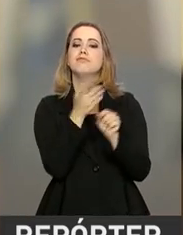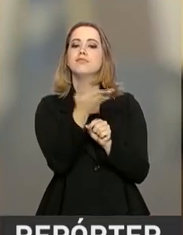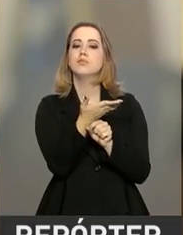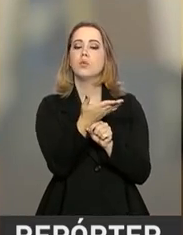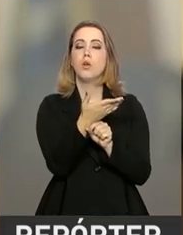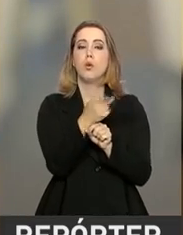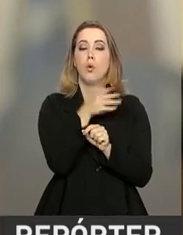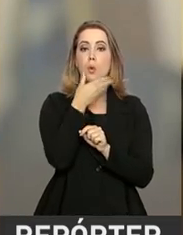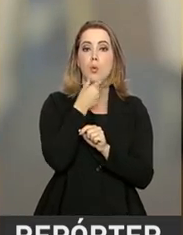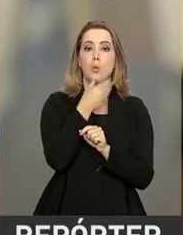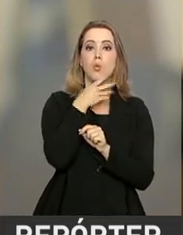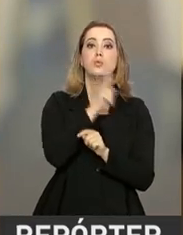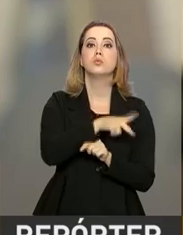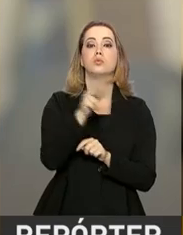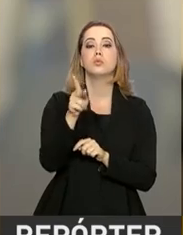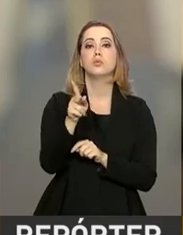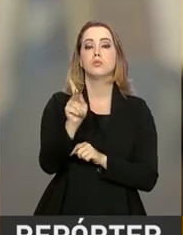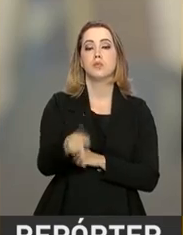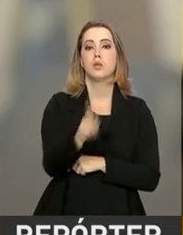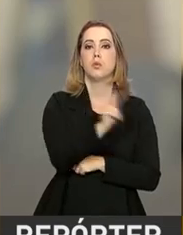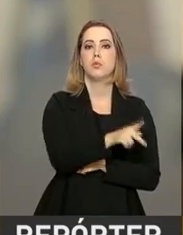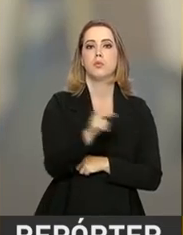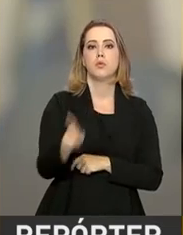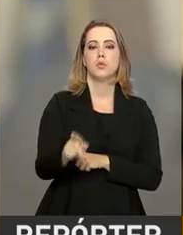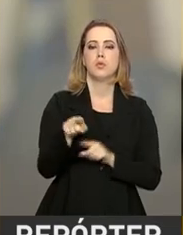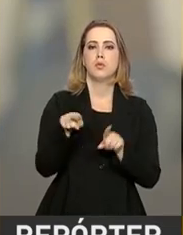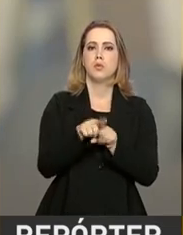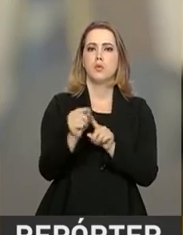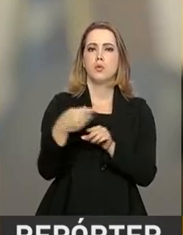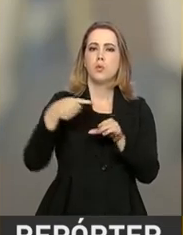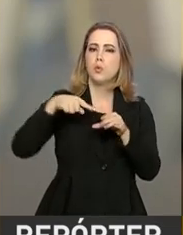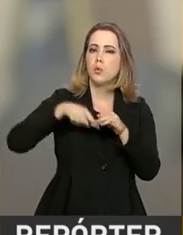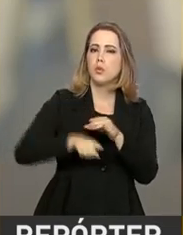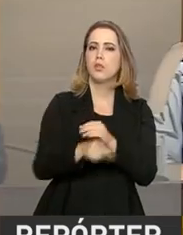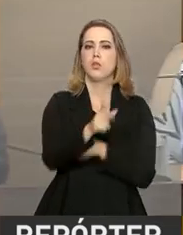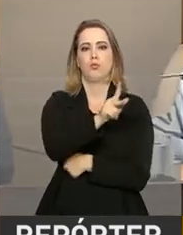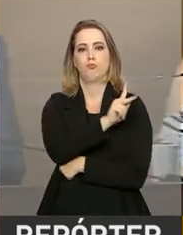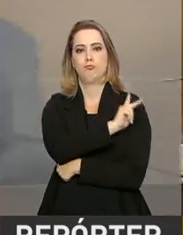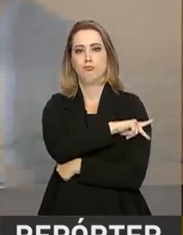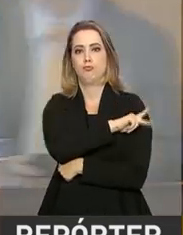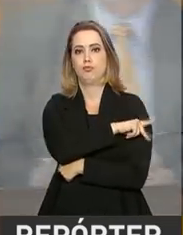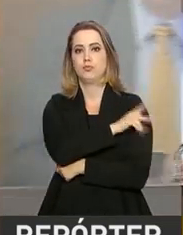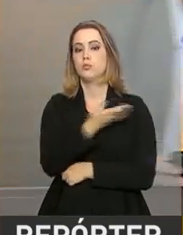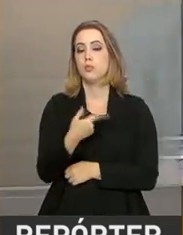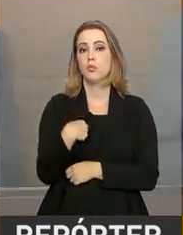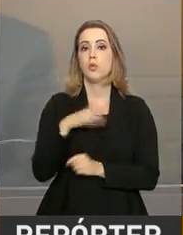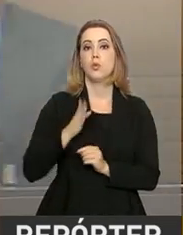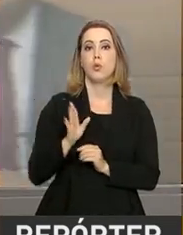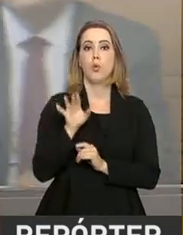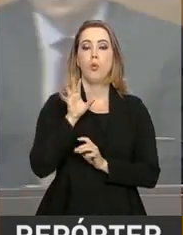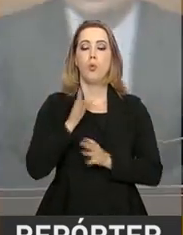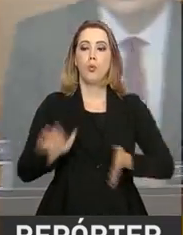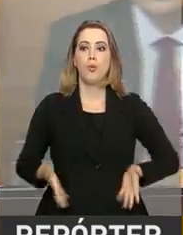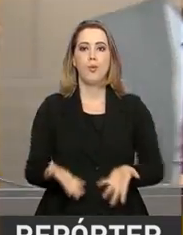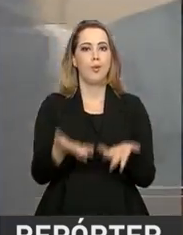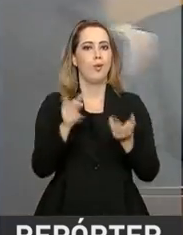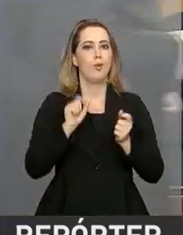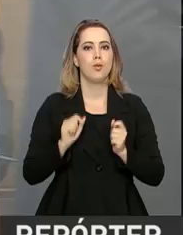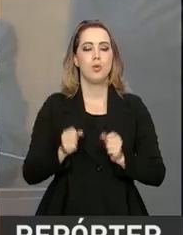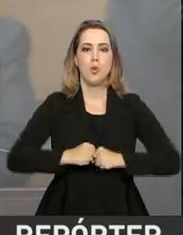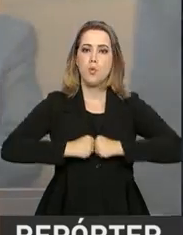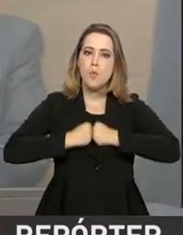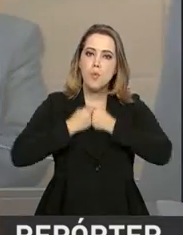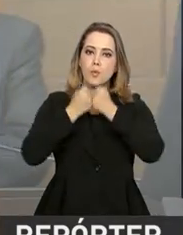Antônio Cardoso do Amaral é professor de uma escola em Cocal dos Alves, no interior do Piauí. Com a dedicação da equipe de professores, a escola já teve